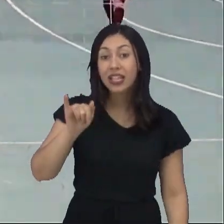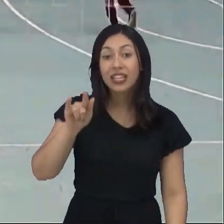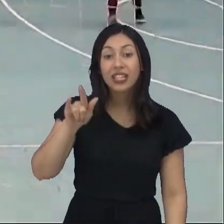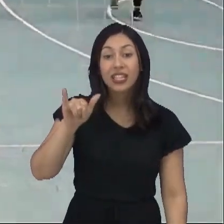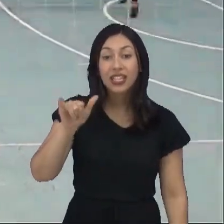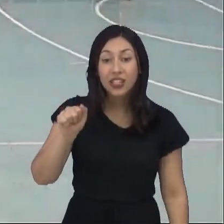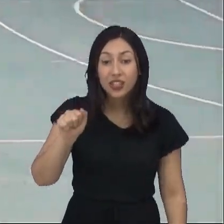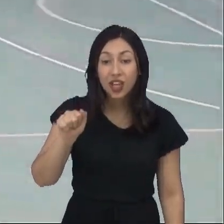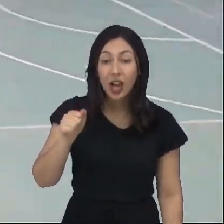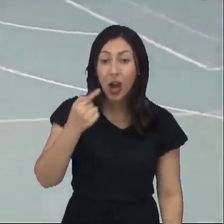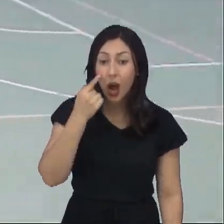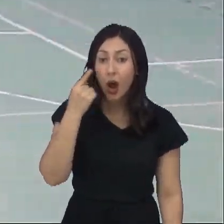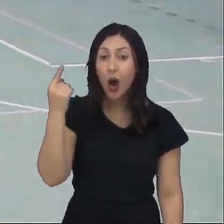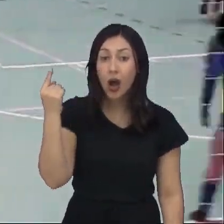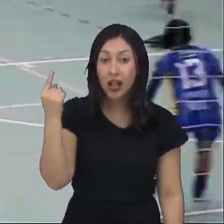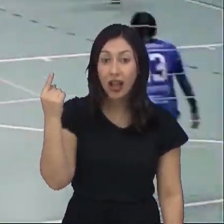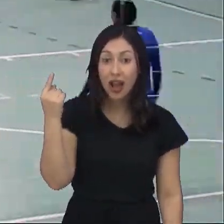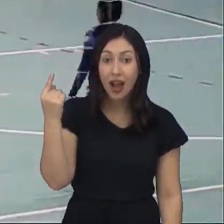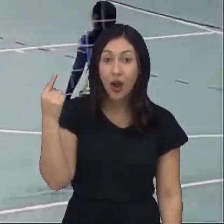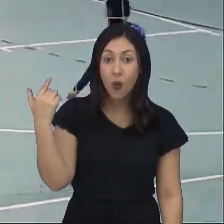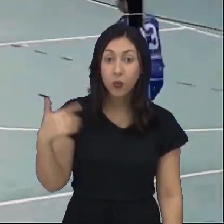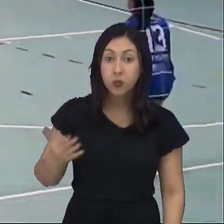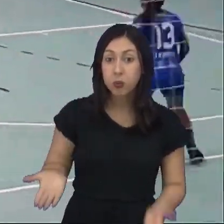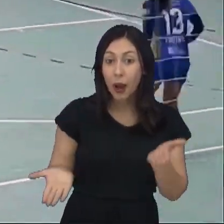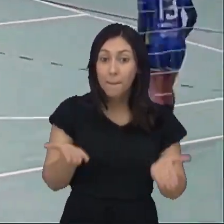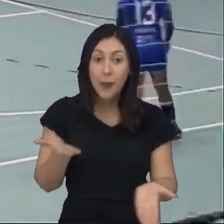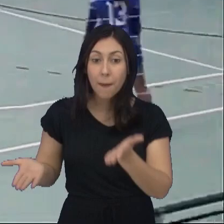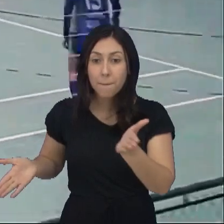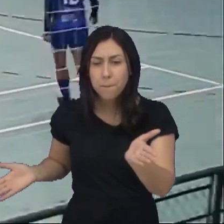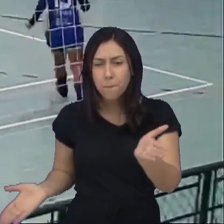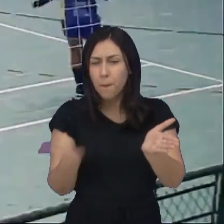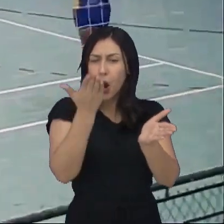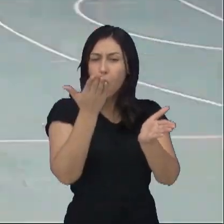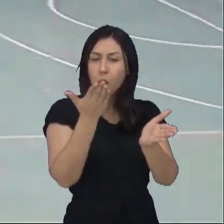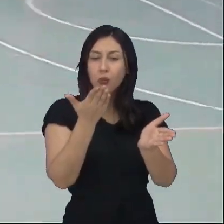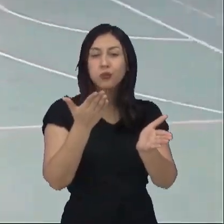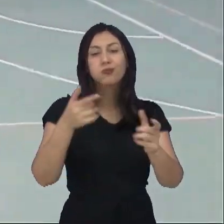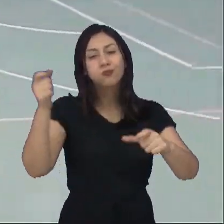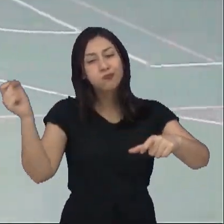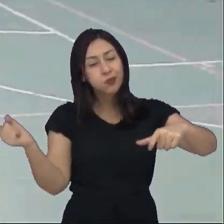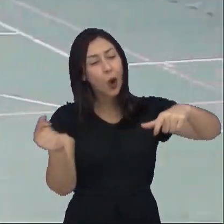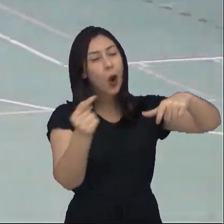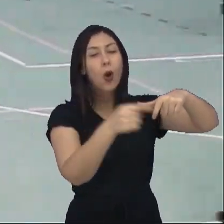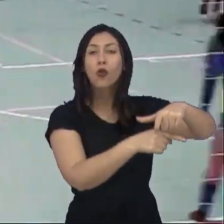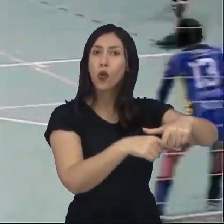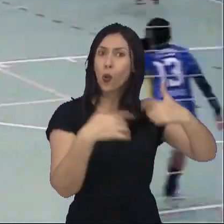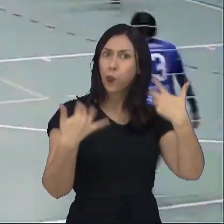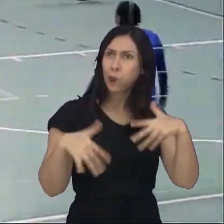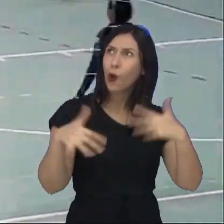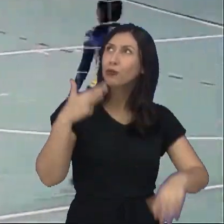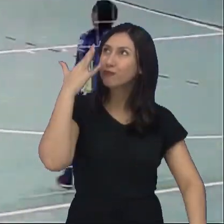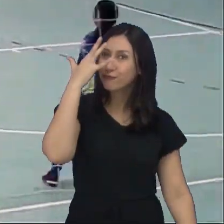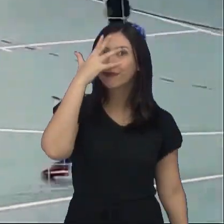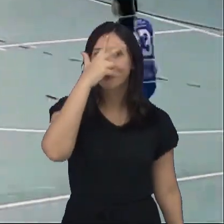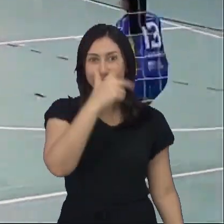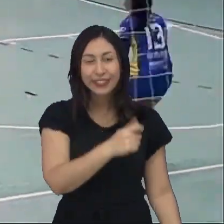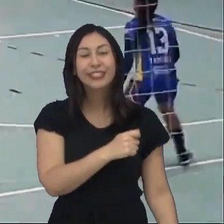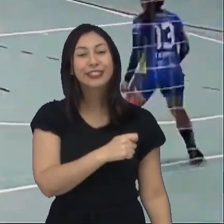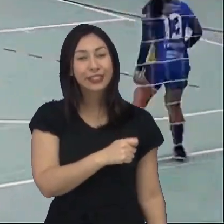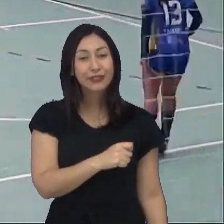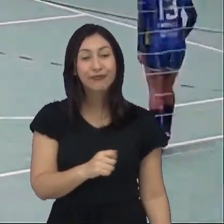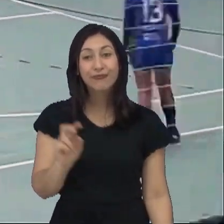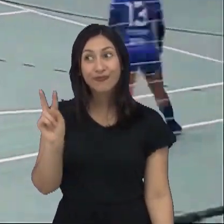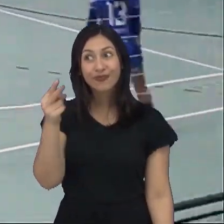dominou chapeleta dominou foi lá trouxe pra direita e mandou a aqui golaço dalija hein